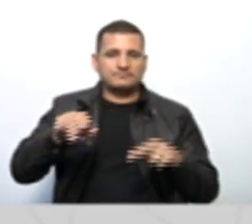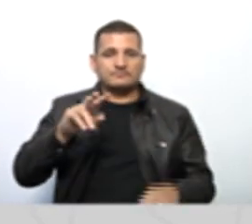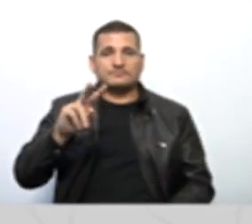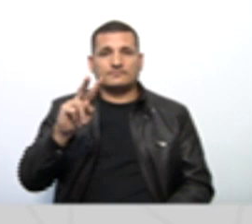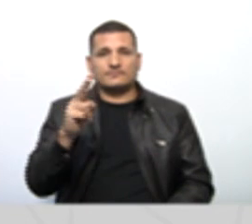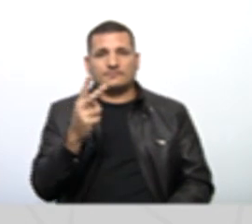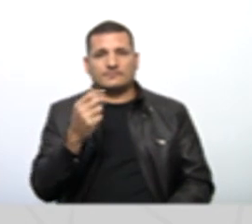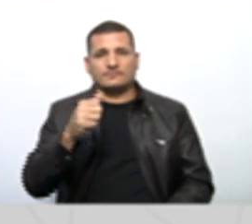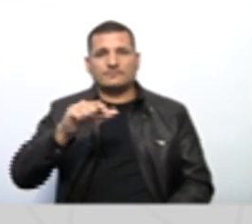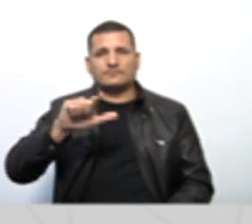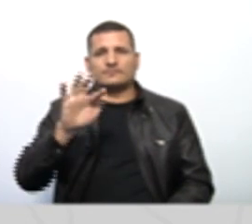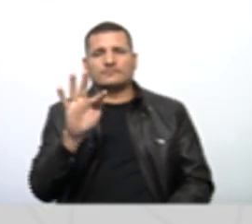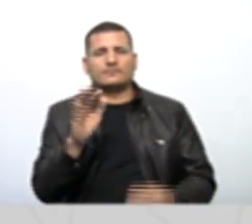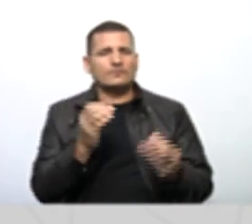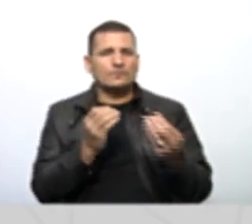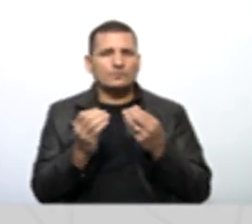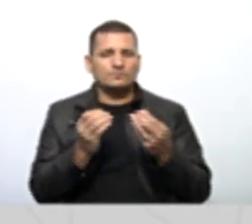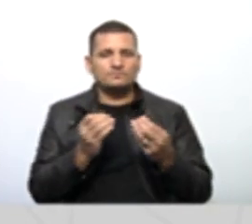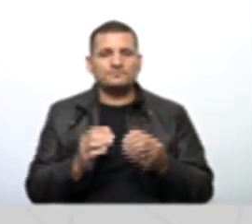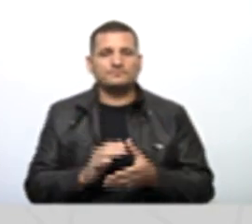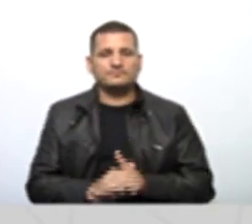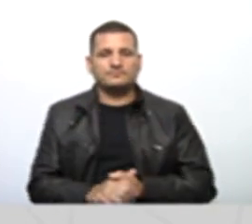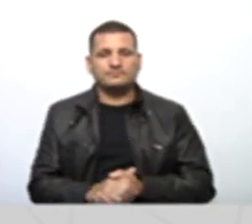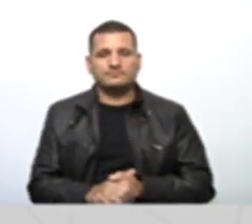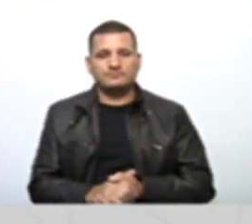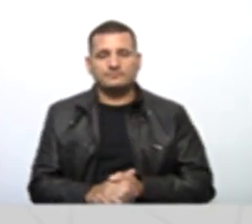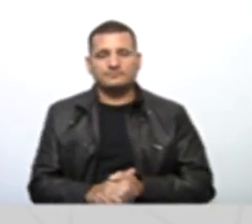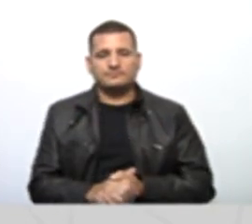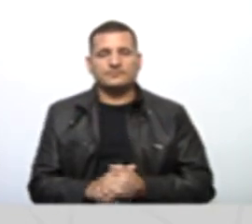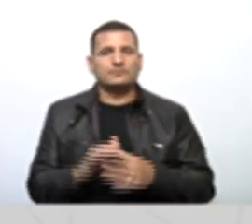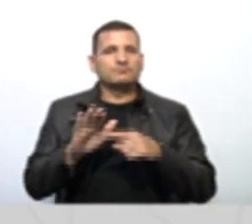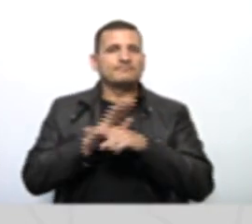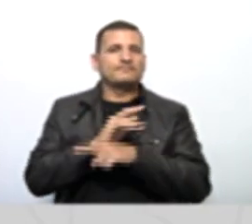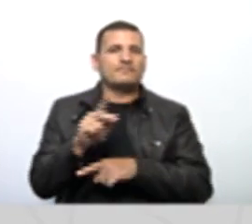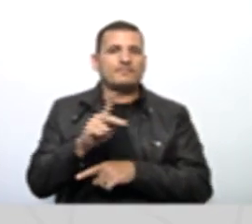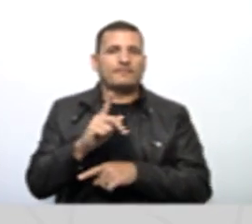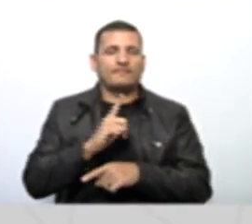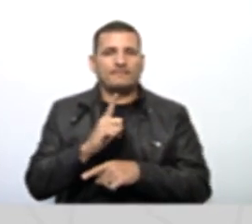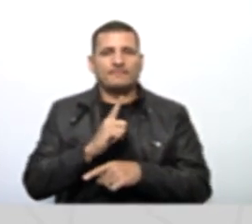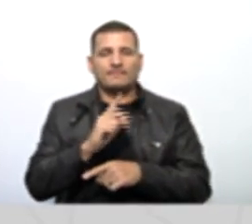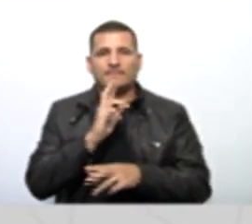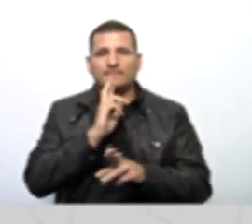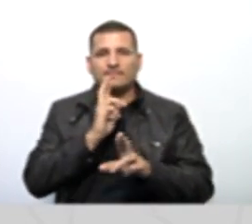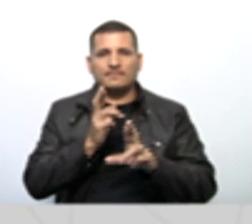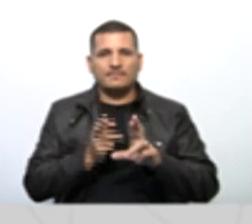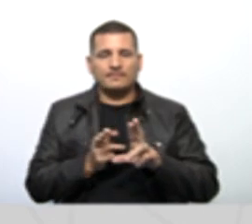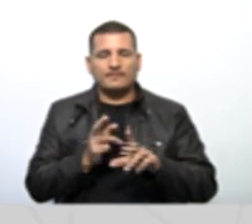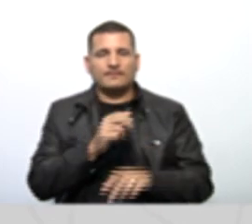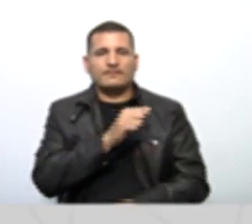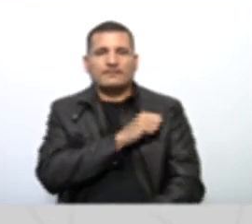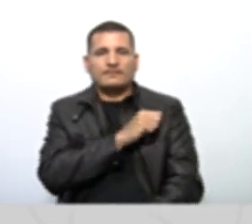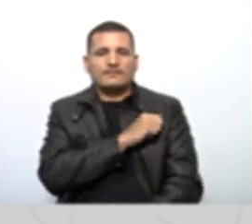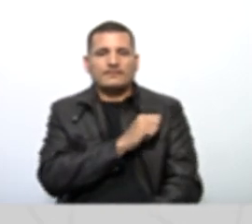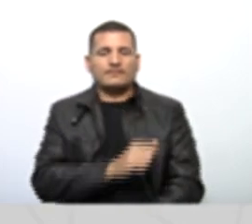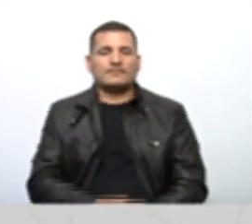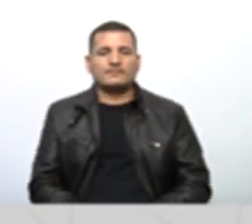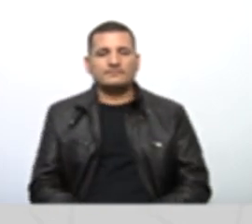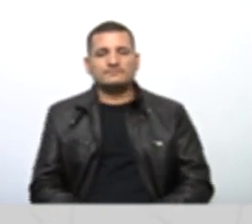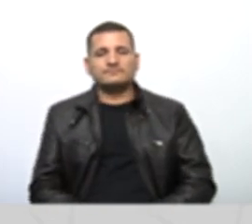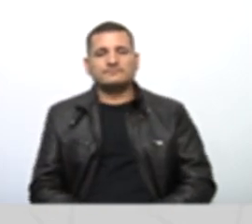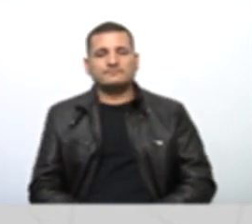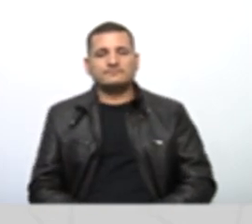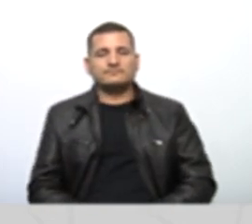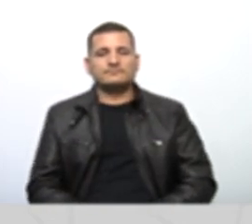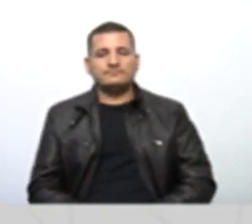duplex como é que funciona o pessoal então como é que está a participação a ypf número 4 o pessoal aqui